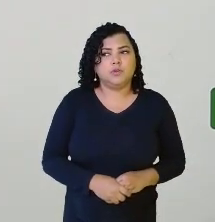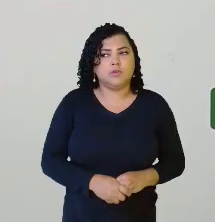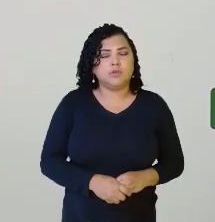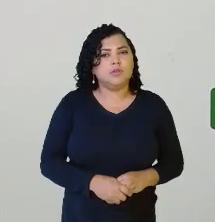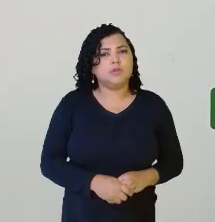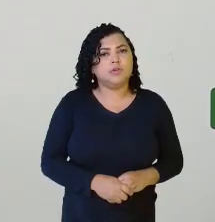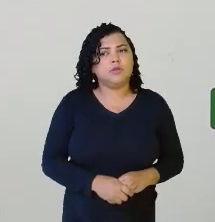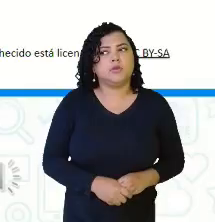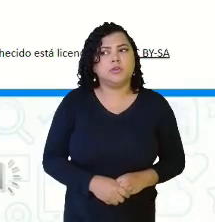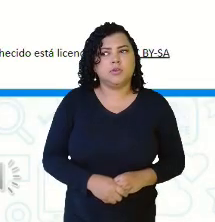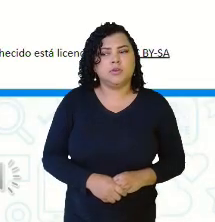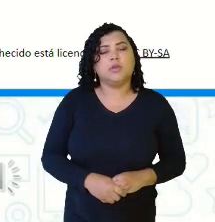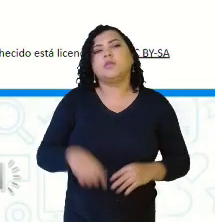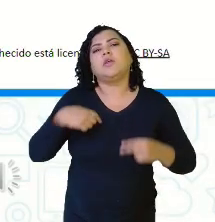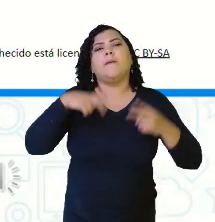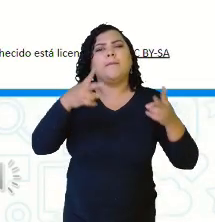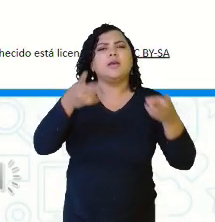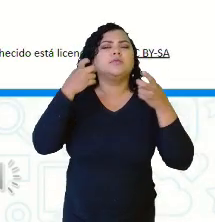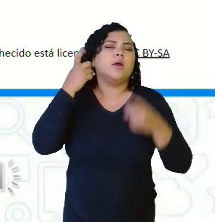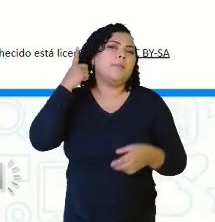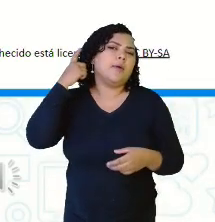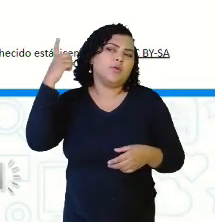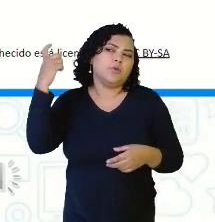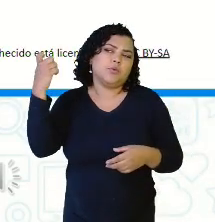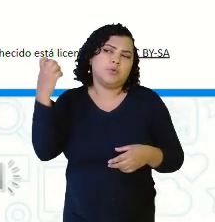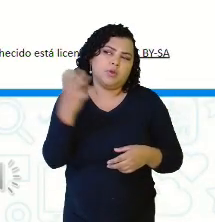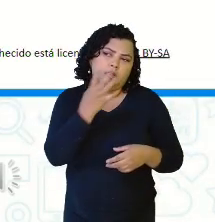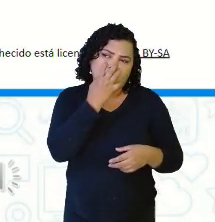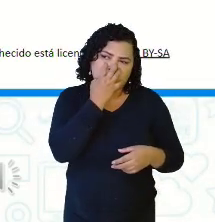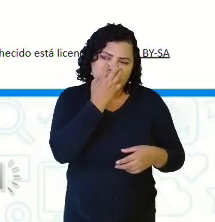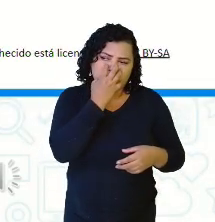E aí, dá para ouvir o som do cachorro?